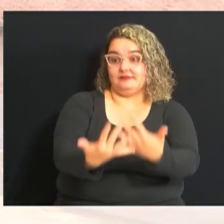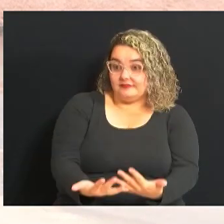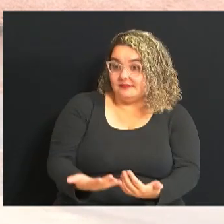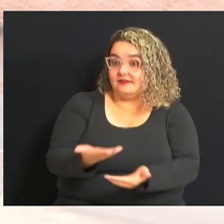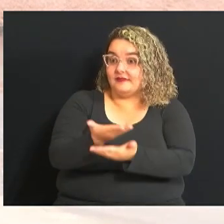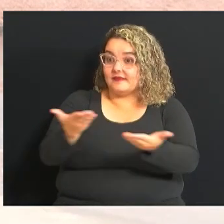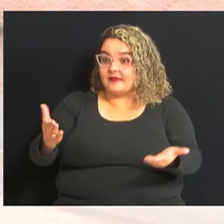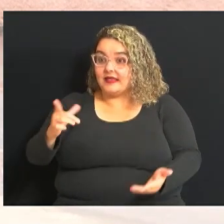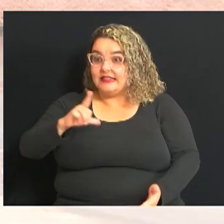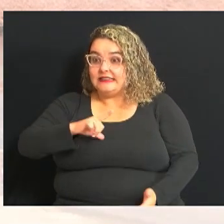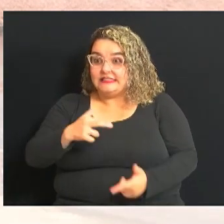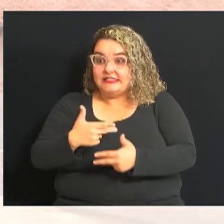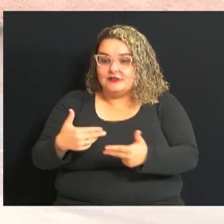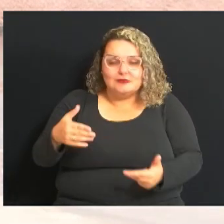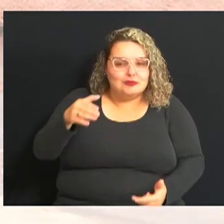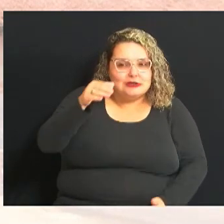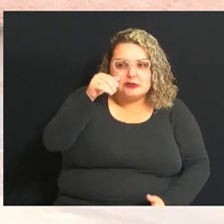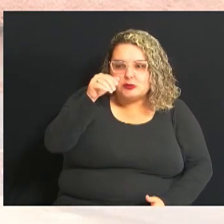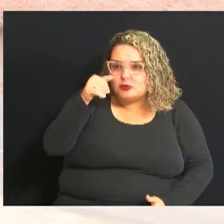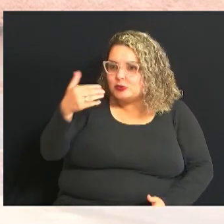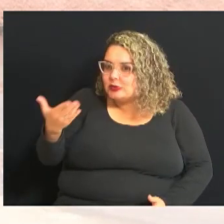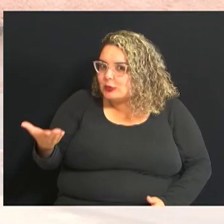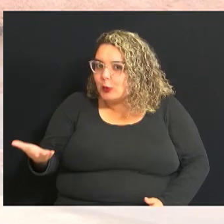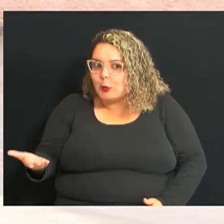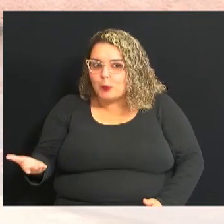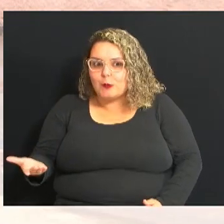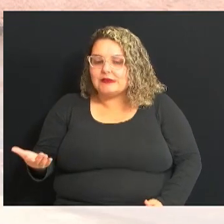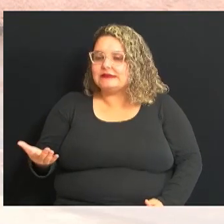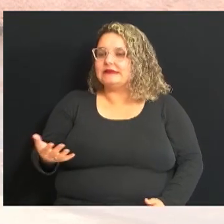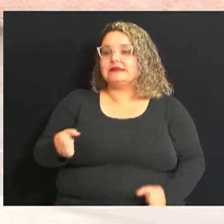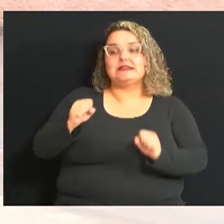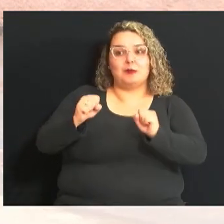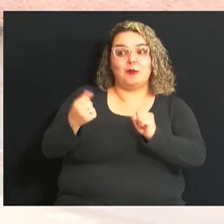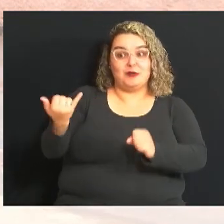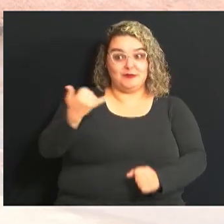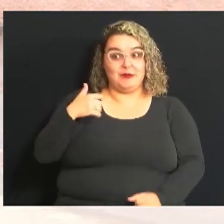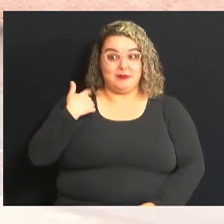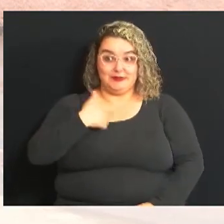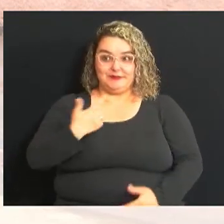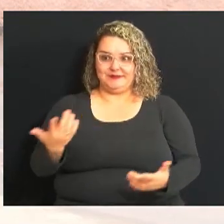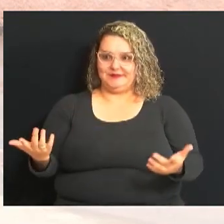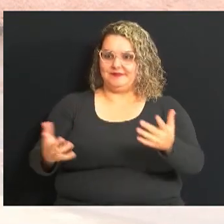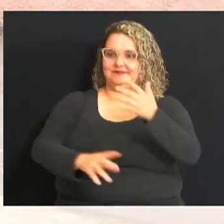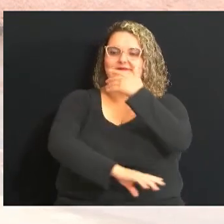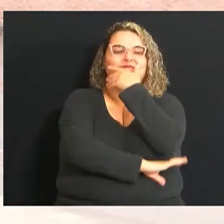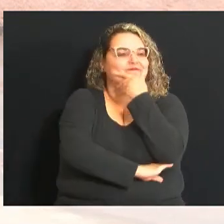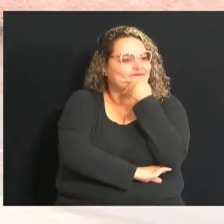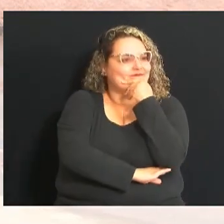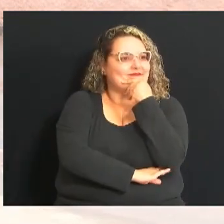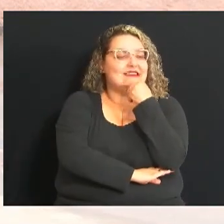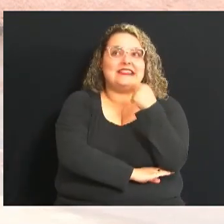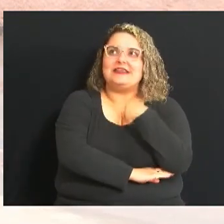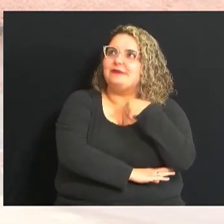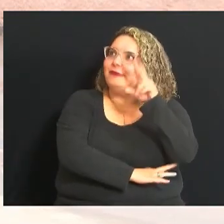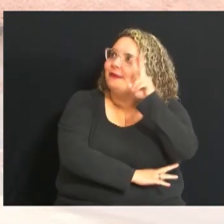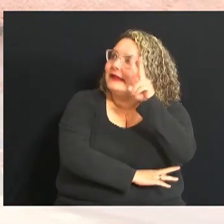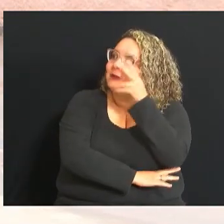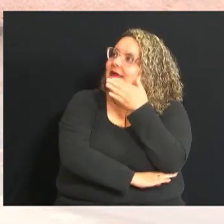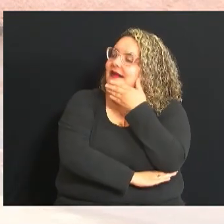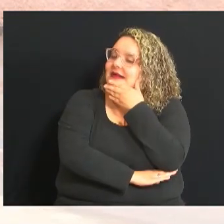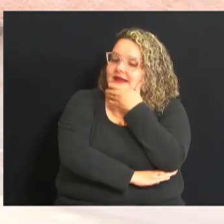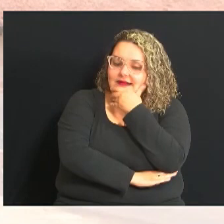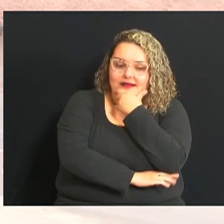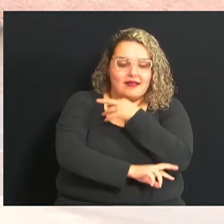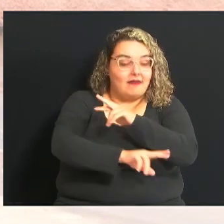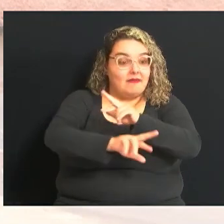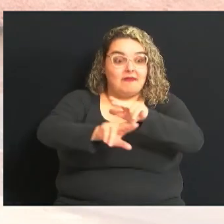Tem alguma coisa curiosa, né, de bastidor que você possa contar pra gente? Nossa, será que eu vou lembrar aqui, cara? Como eu disse aí, é muito anos